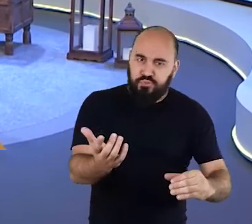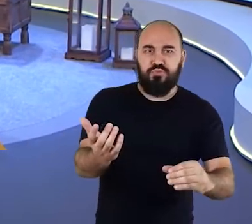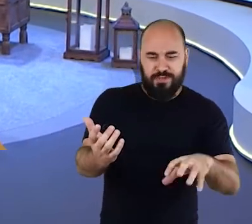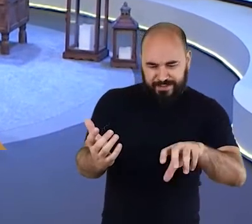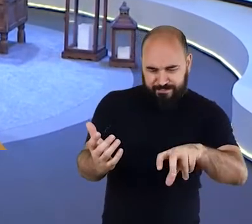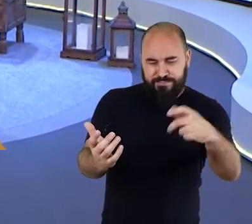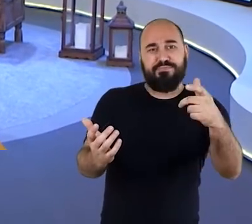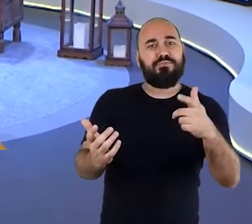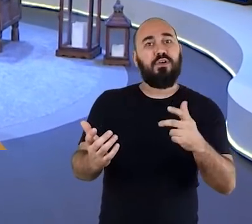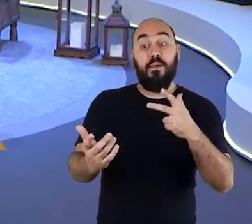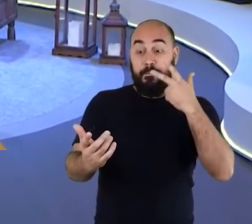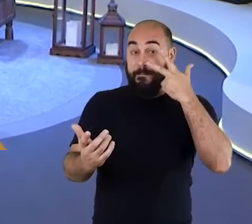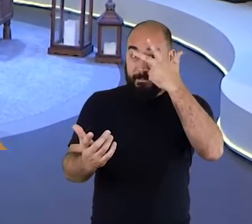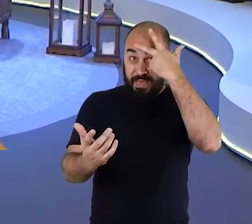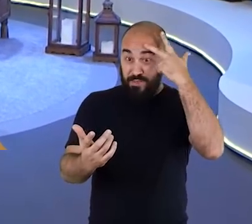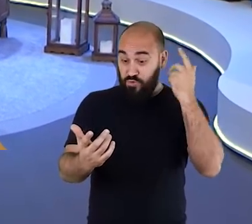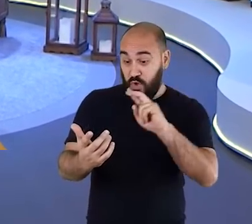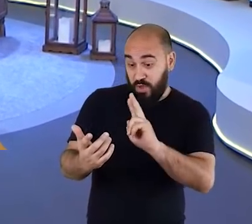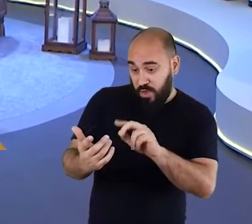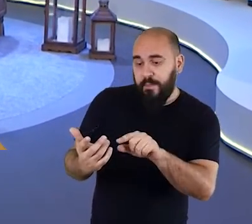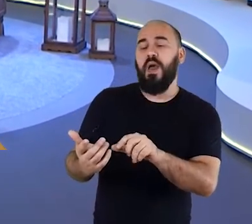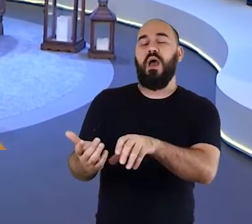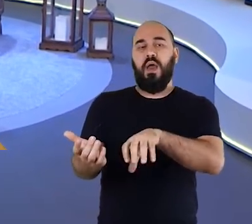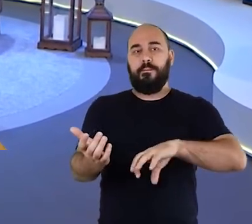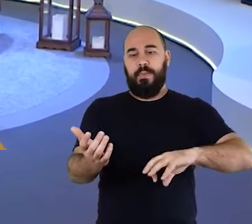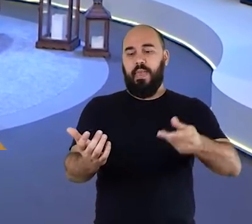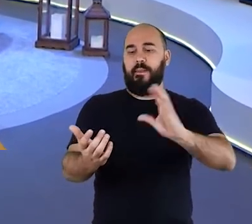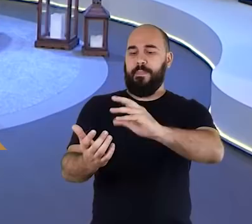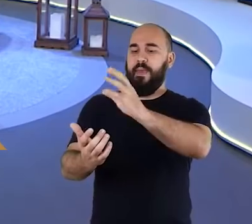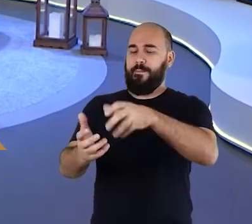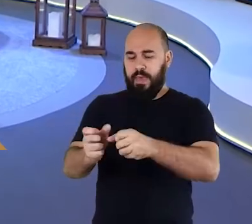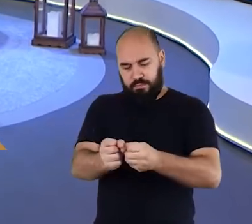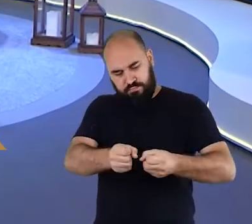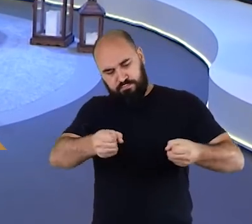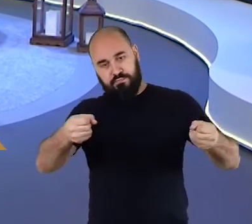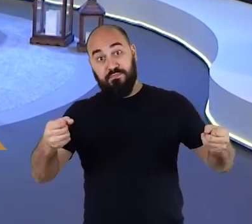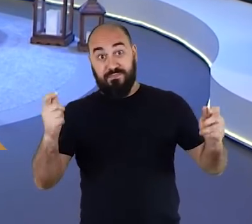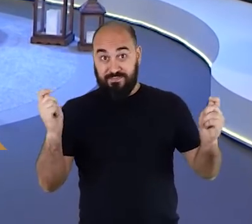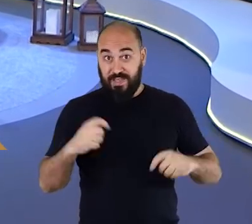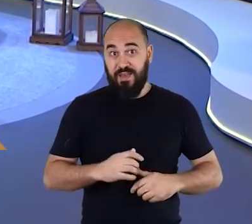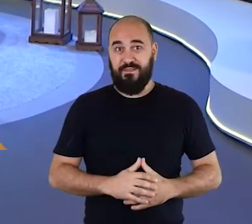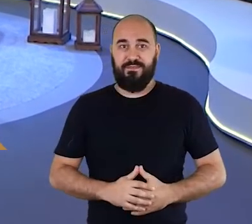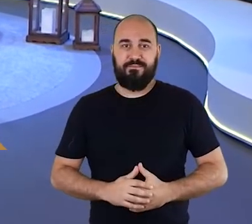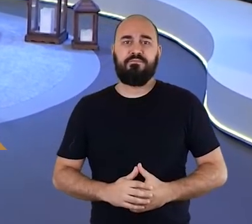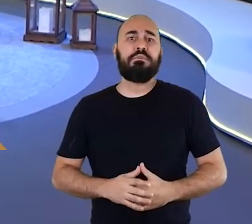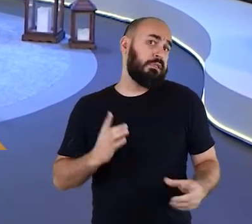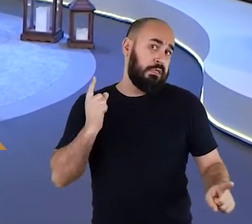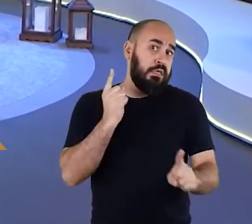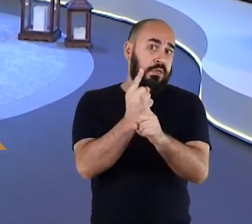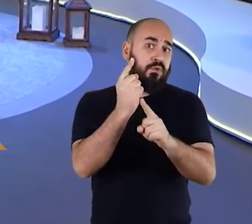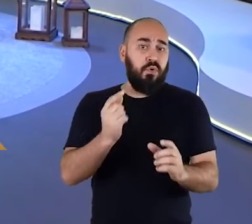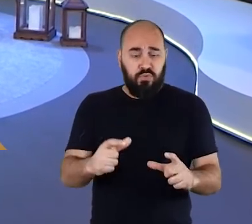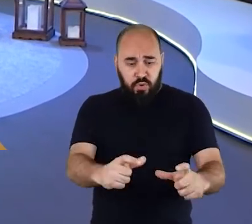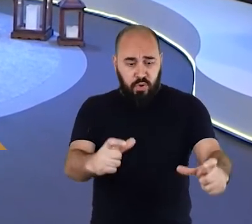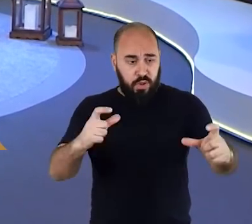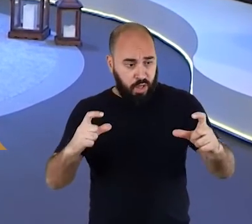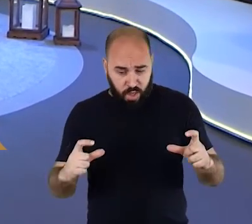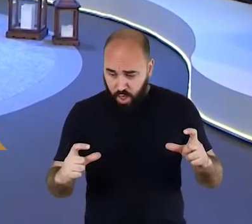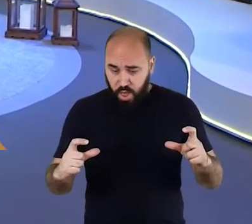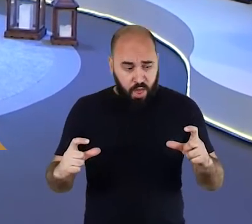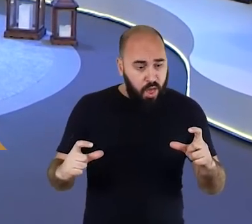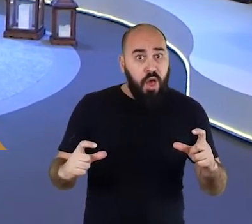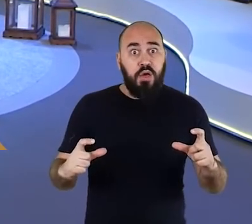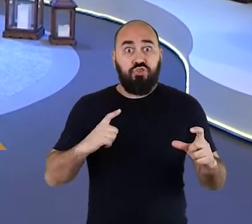bíblica dos selos. E foram selos assim que foram encontrados contendo o nome dos 2 inimigos do profeta